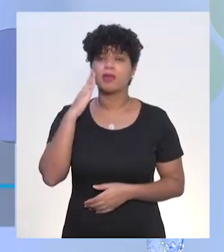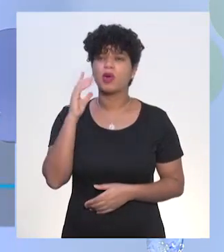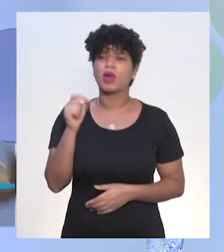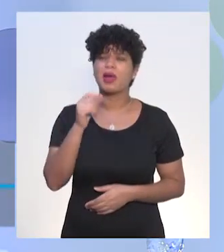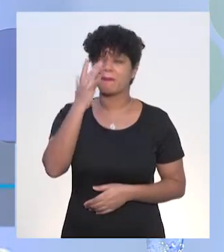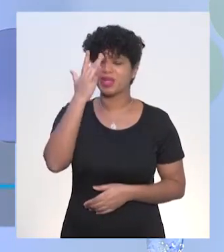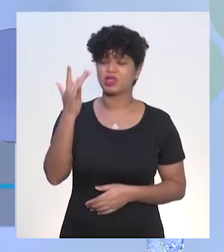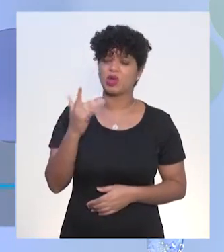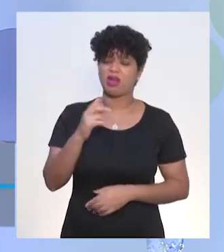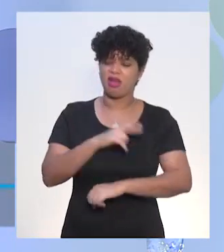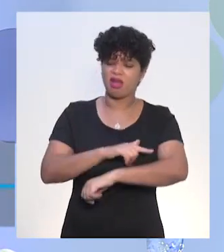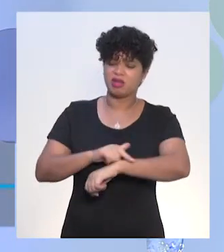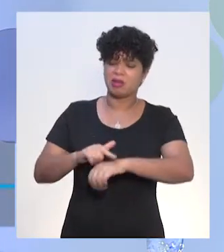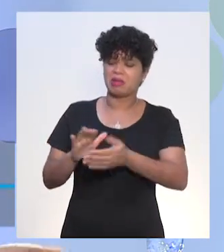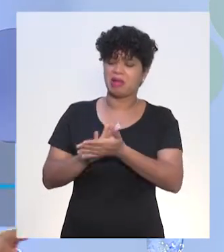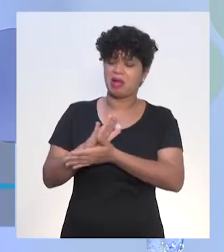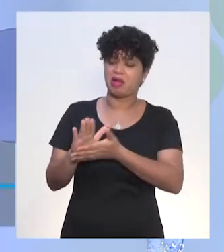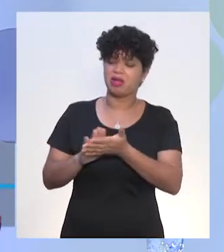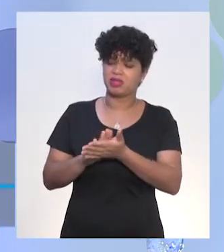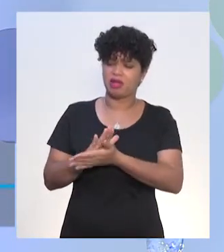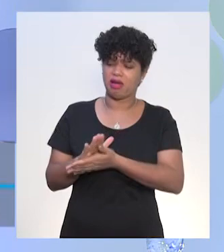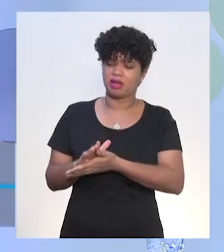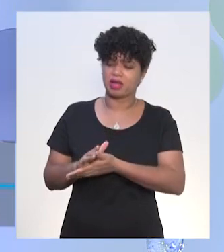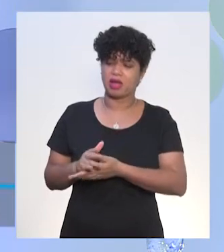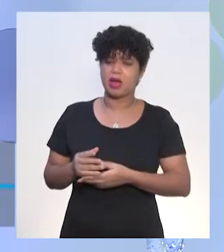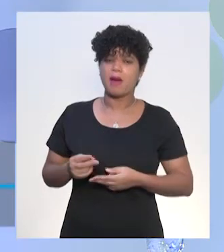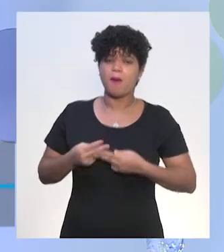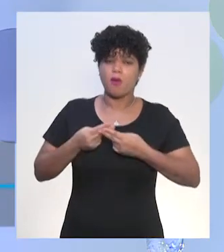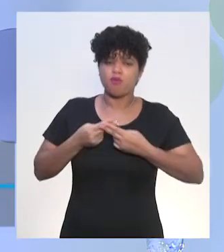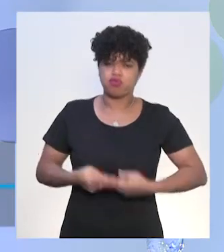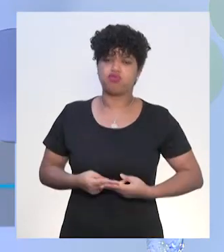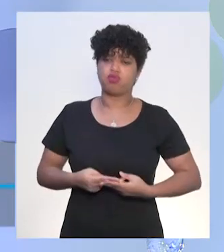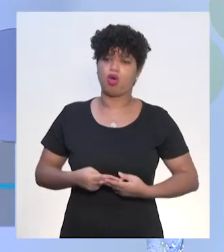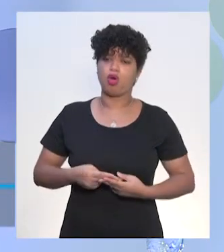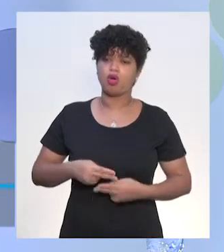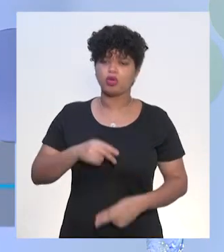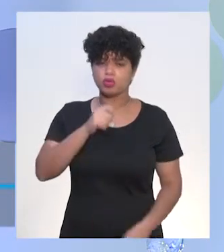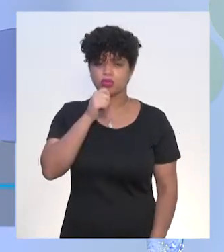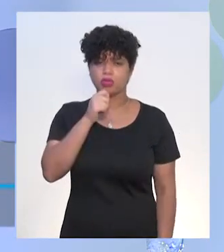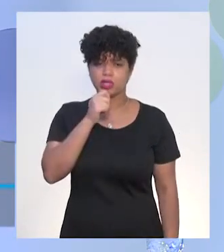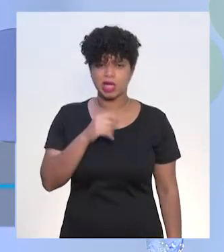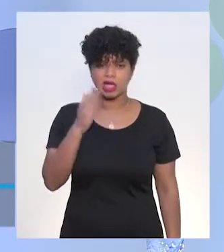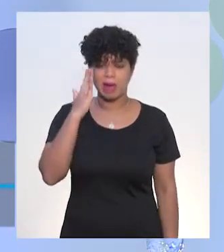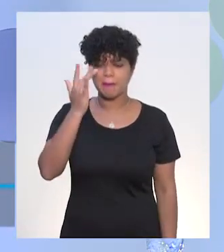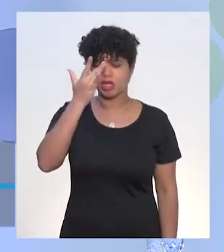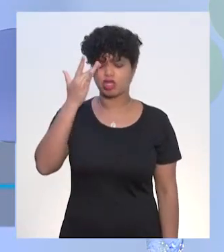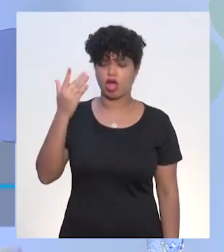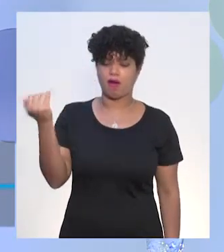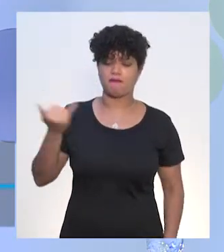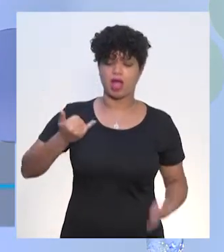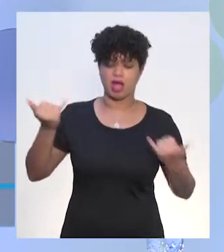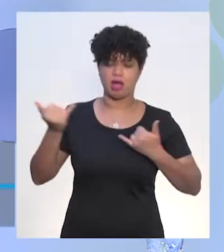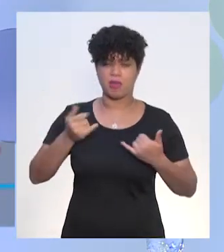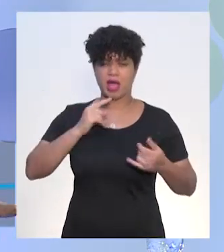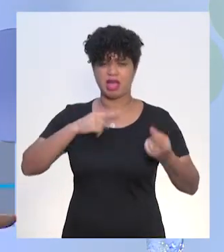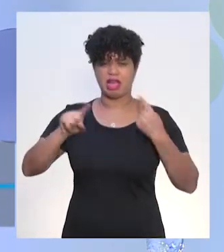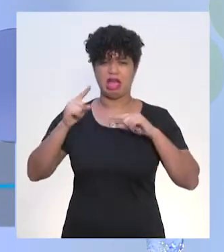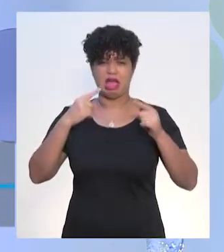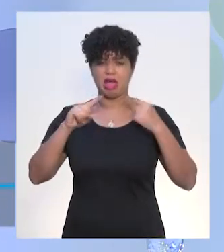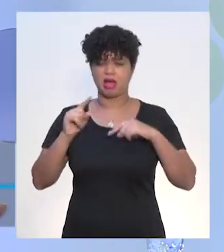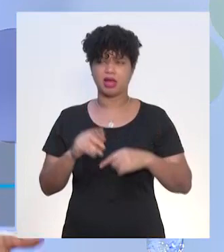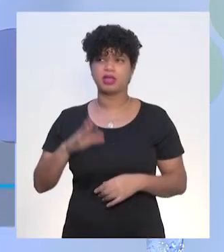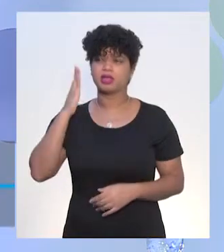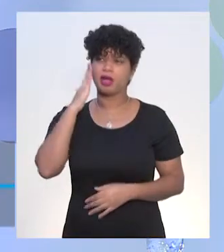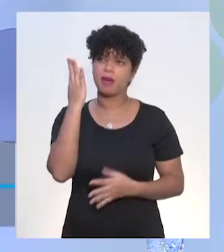o que é ser assertivo a gente sabe que os adolescentes normalmente falam gritando um escuta o outro então ele vai procurar